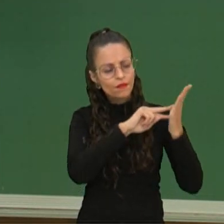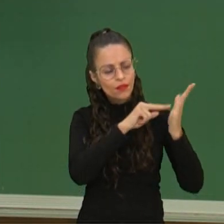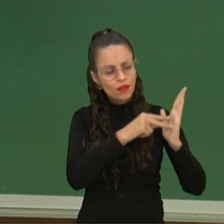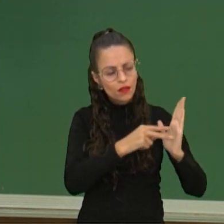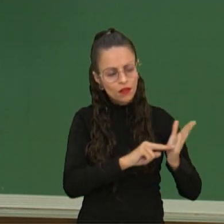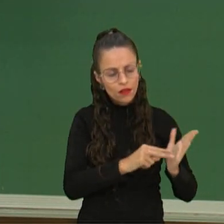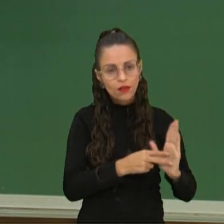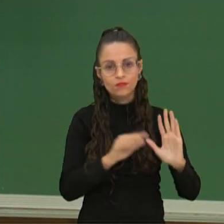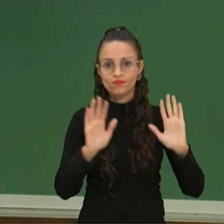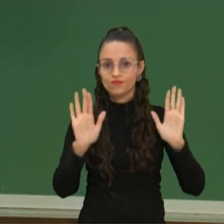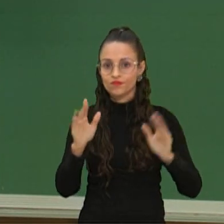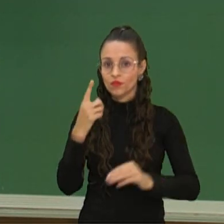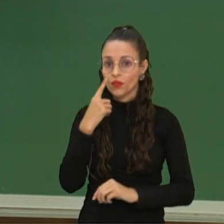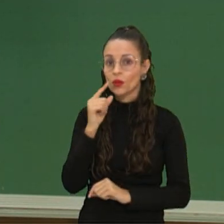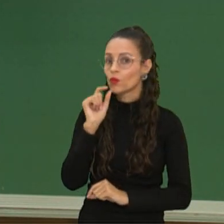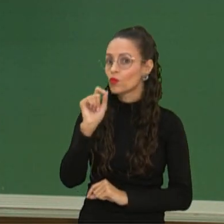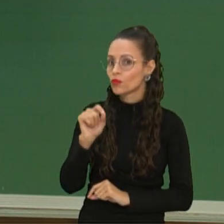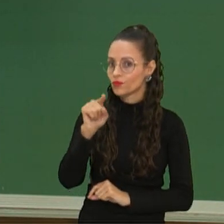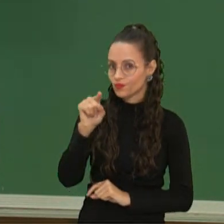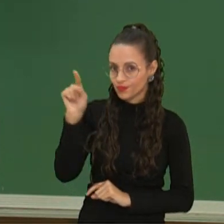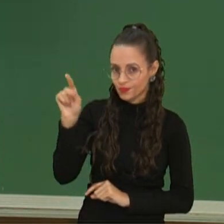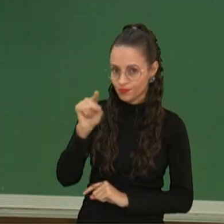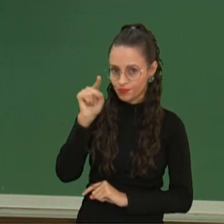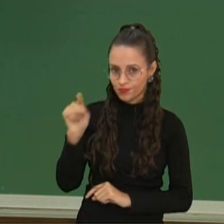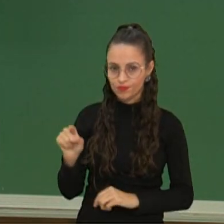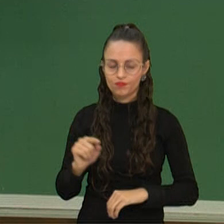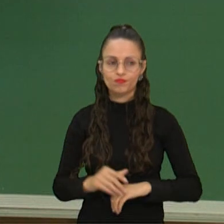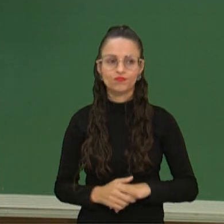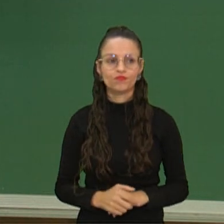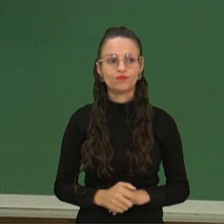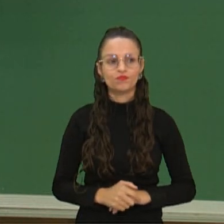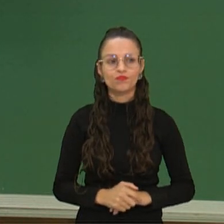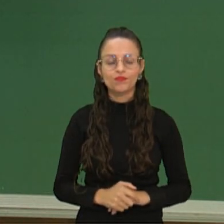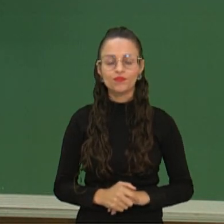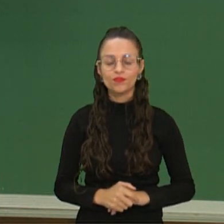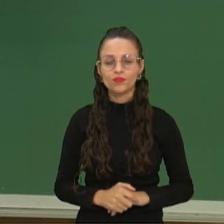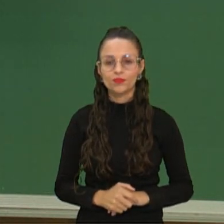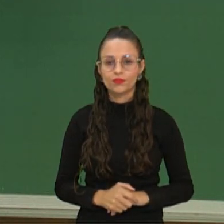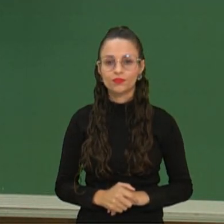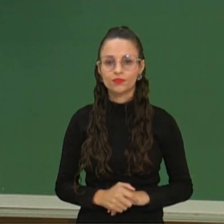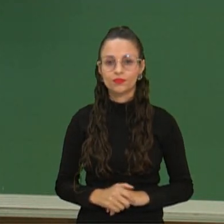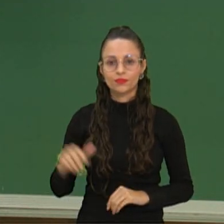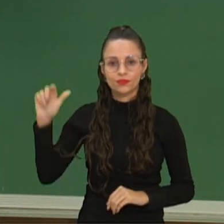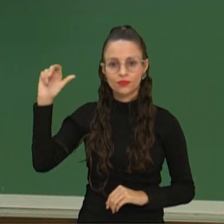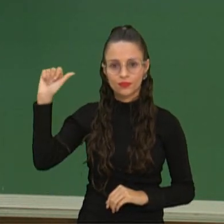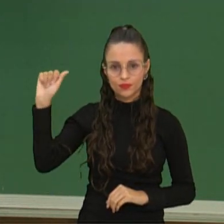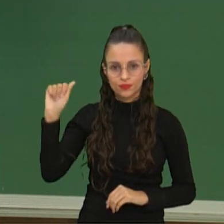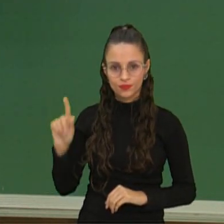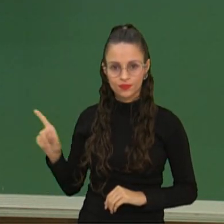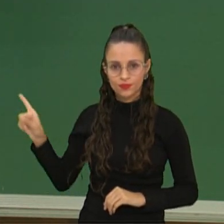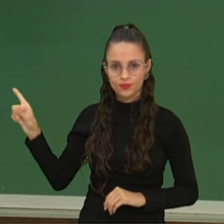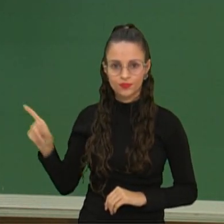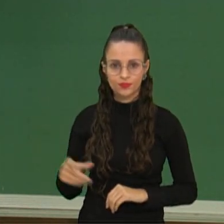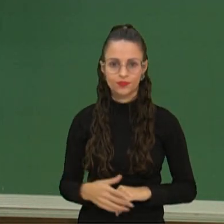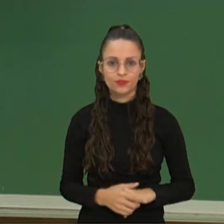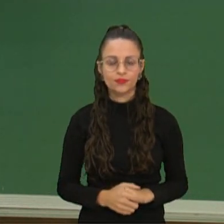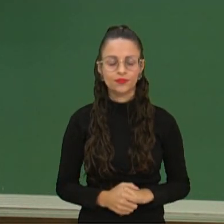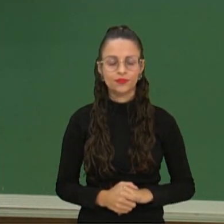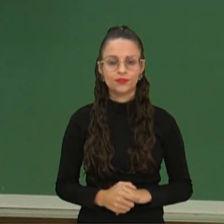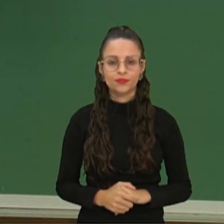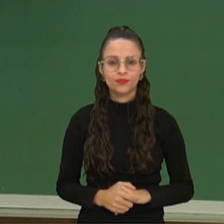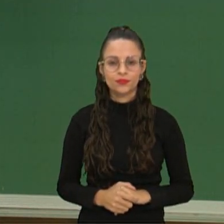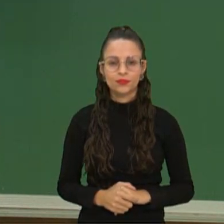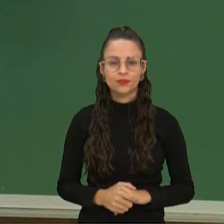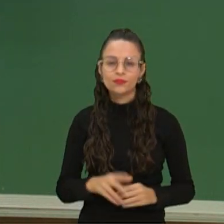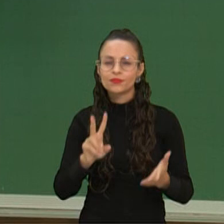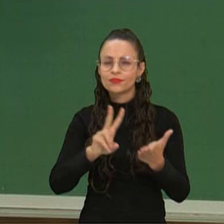Vamos ver então o que vocês marcaram. Get back on the right track is return to the right way. Mais ou